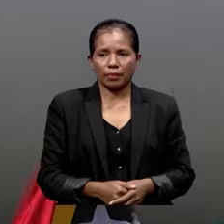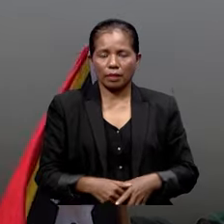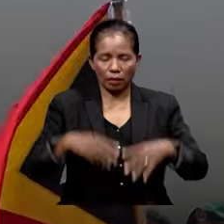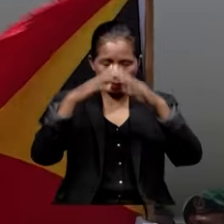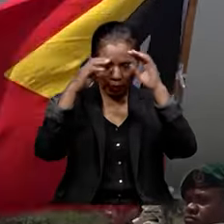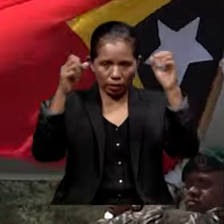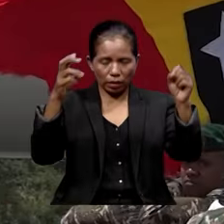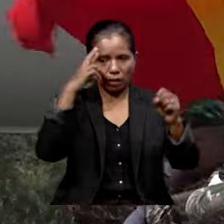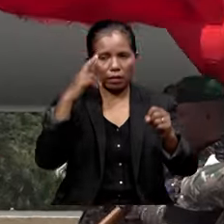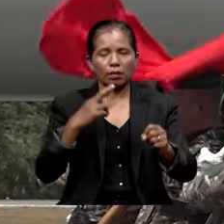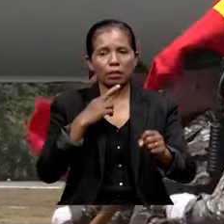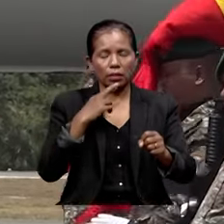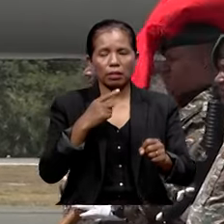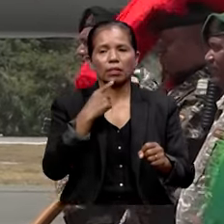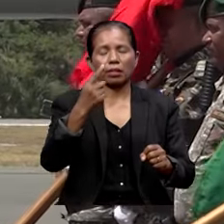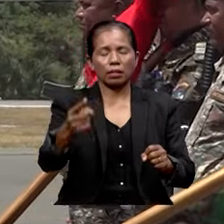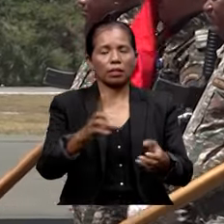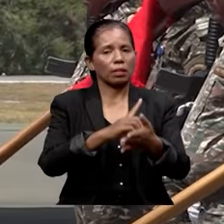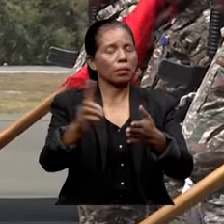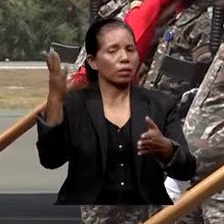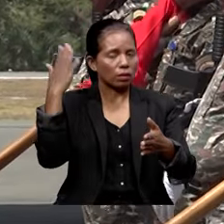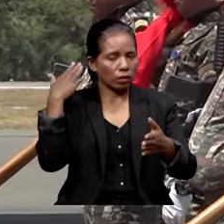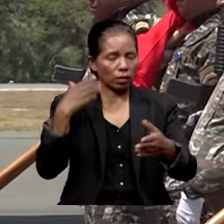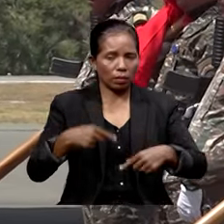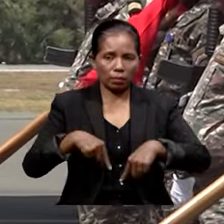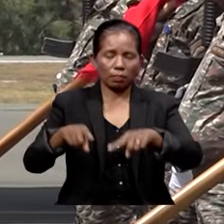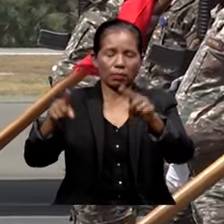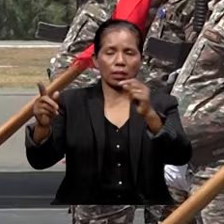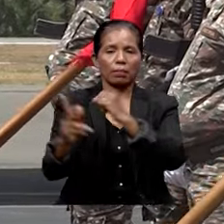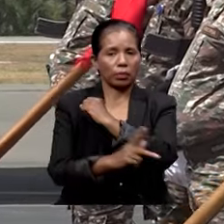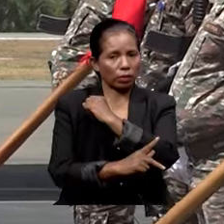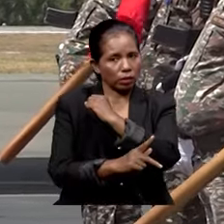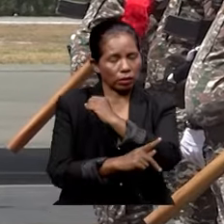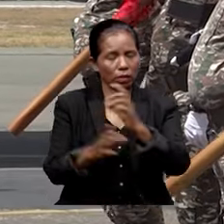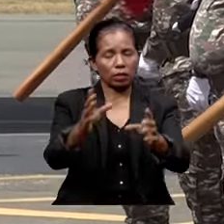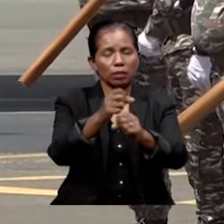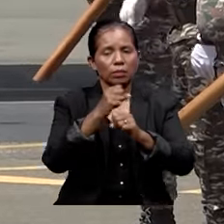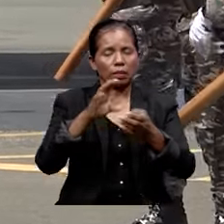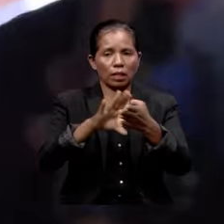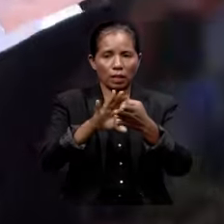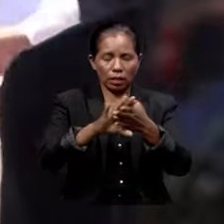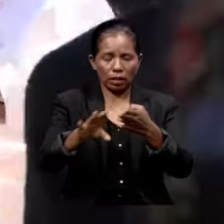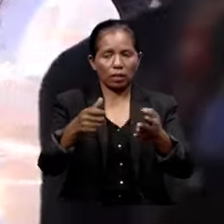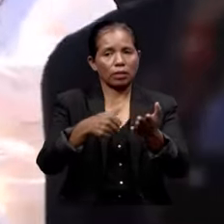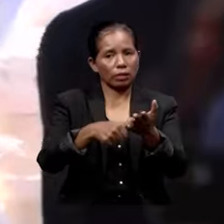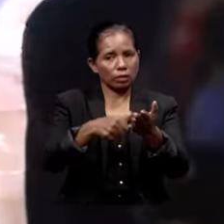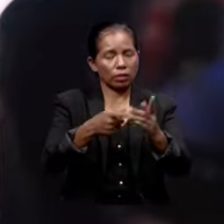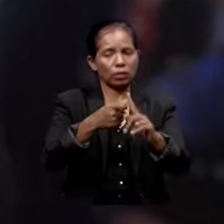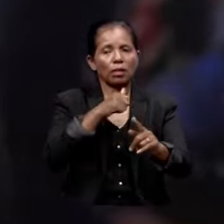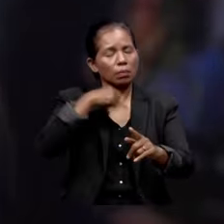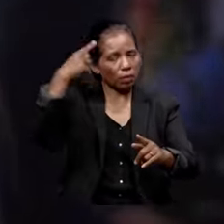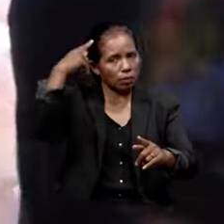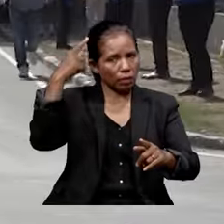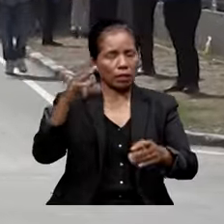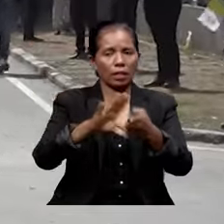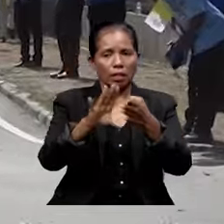Presidente Republika José Ramos Horta Hateten, semana kotuk antes desloka ba Lisboa, Portugal, simu karta husi sua santidade Papa Francisco. Ia